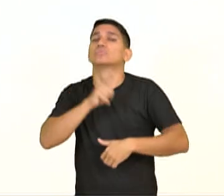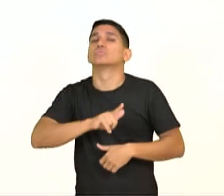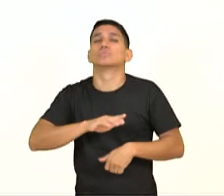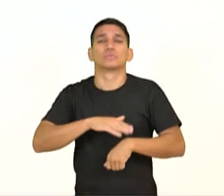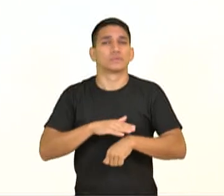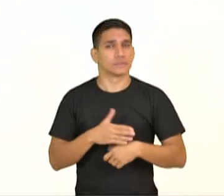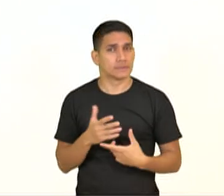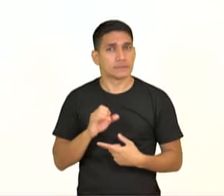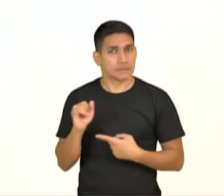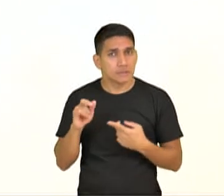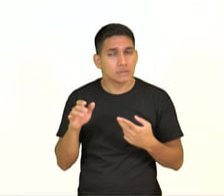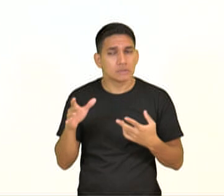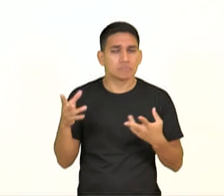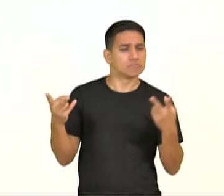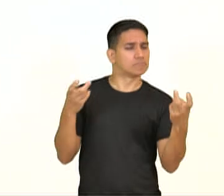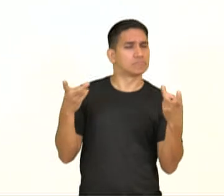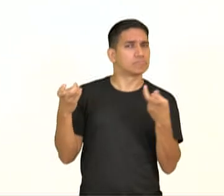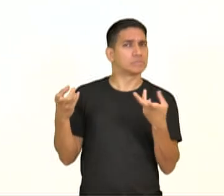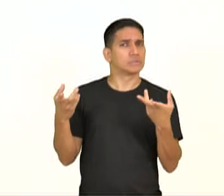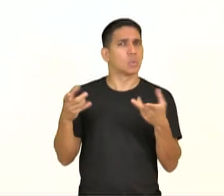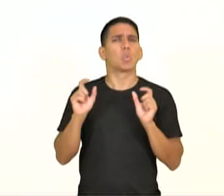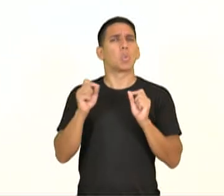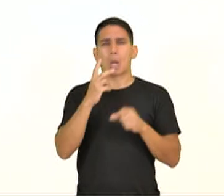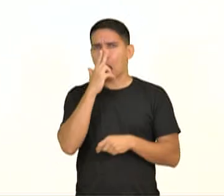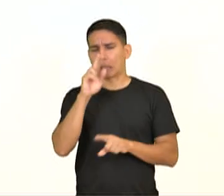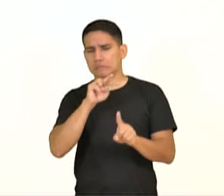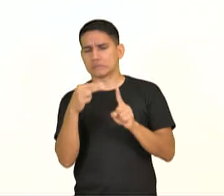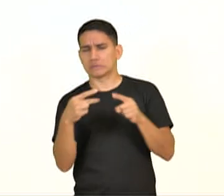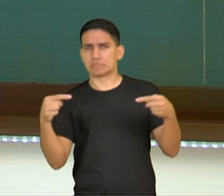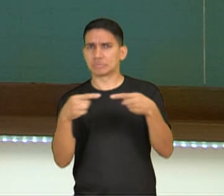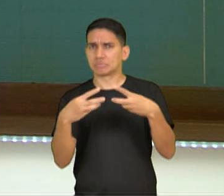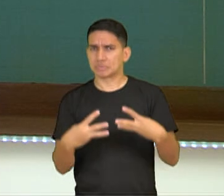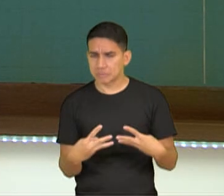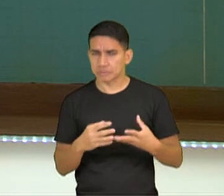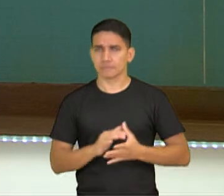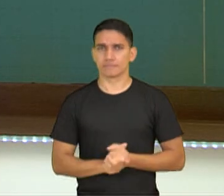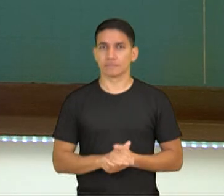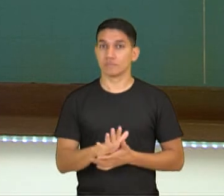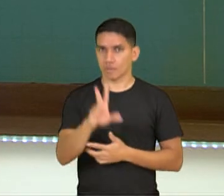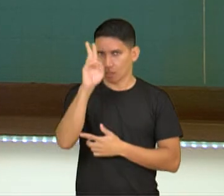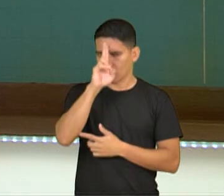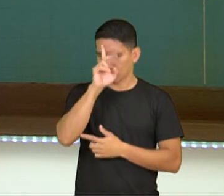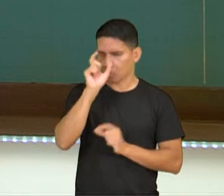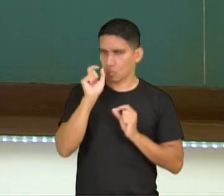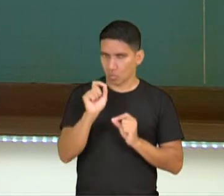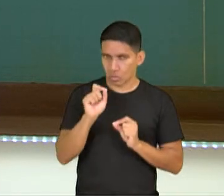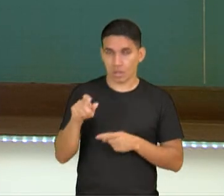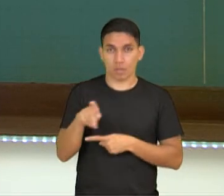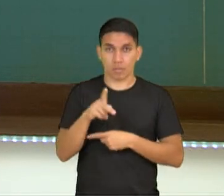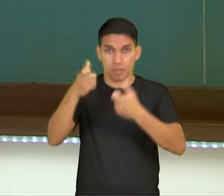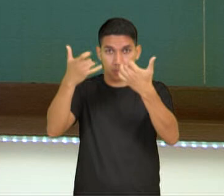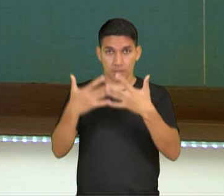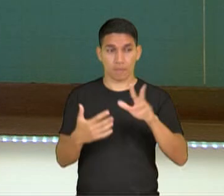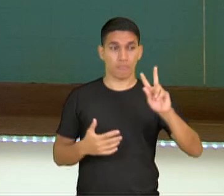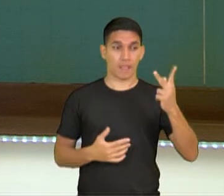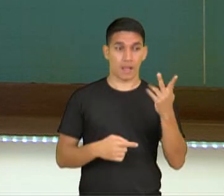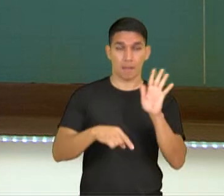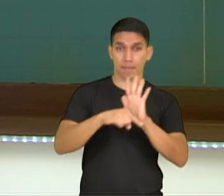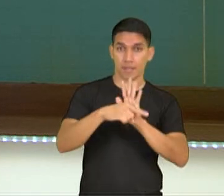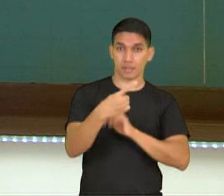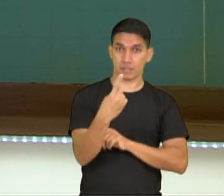gente considerando isso. O que vocês acham, né? Lembrando que, né, a professora colocou aqui, ó, h